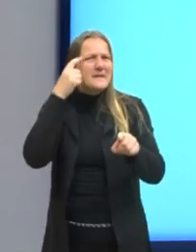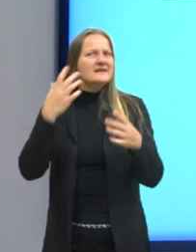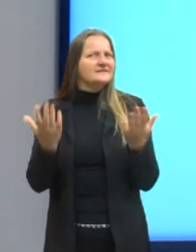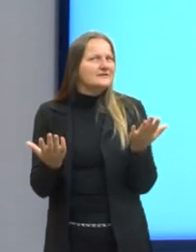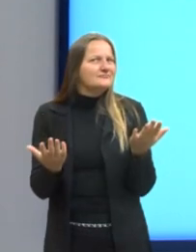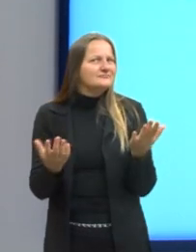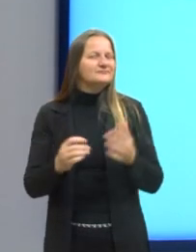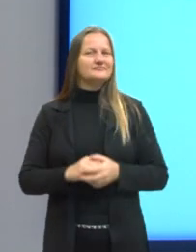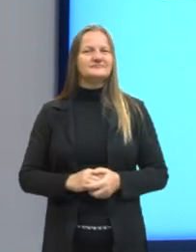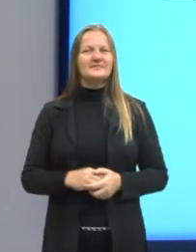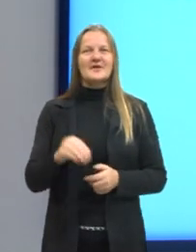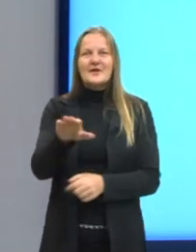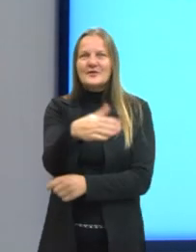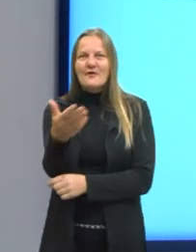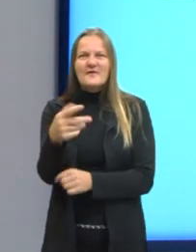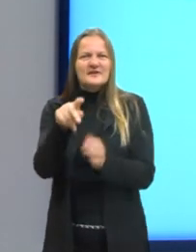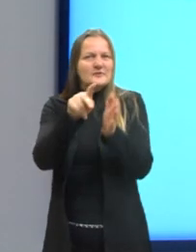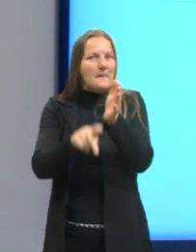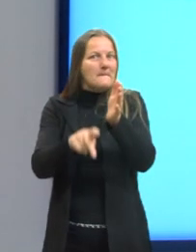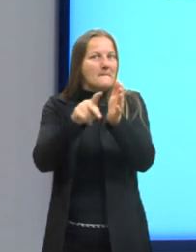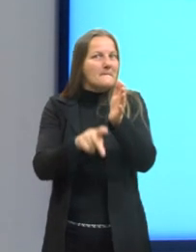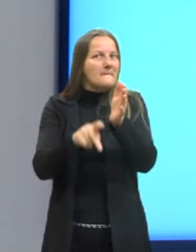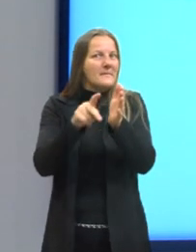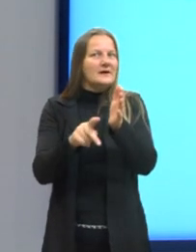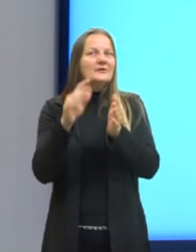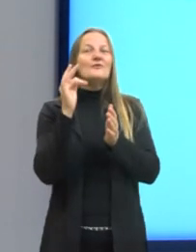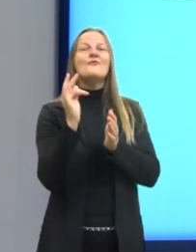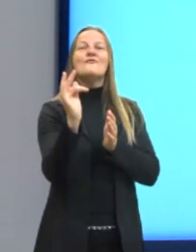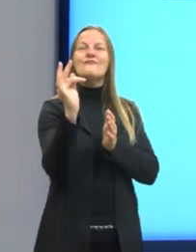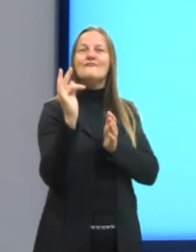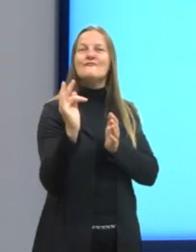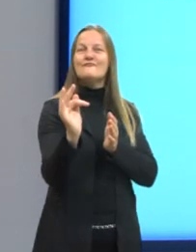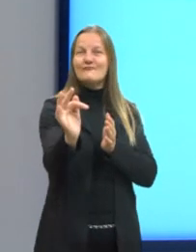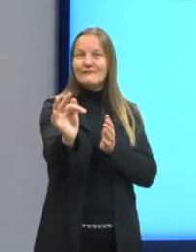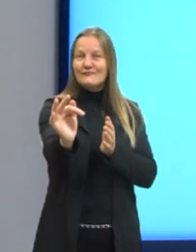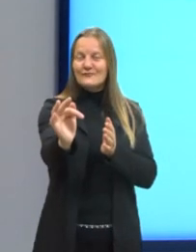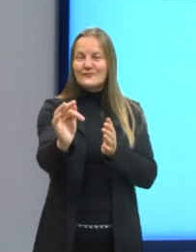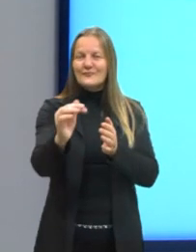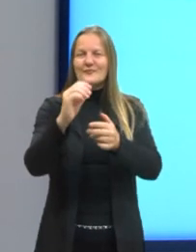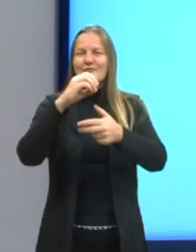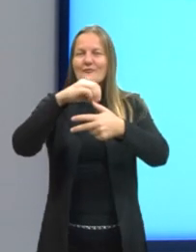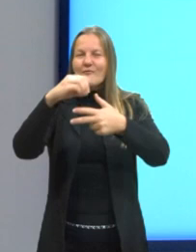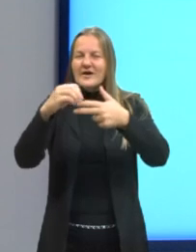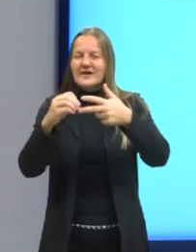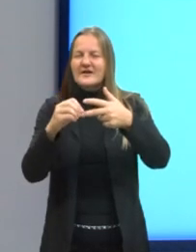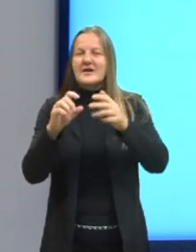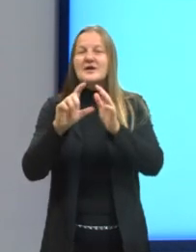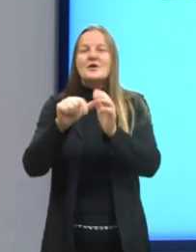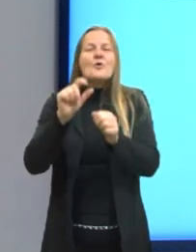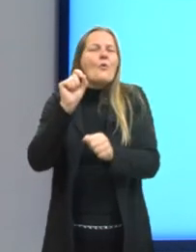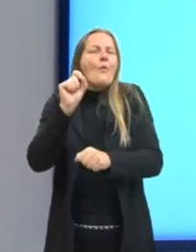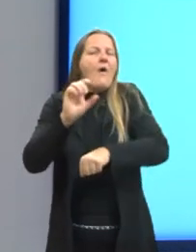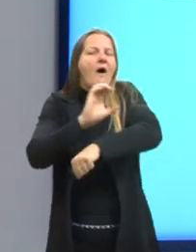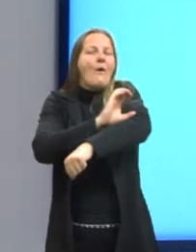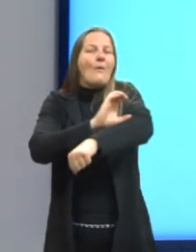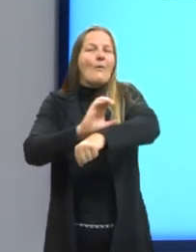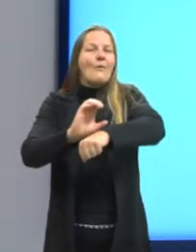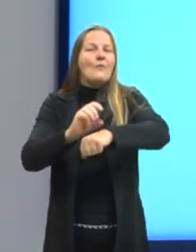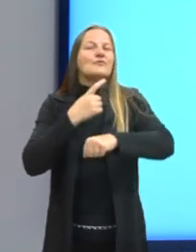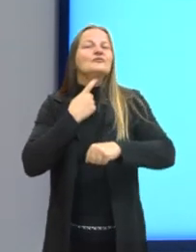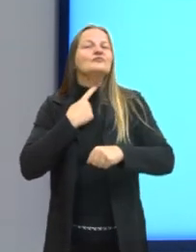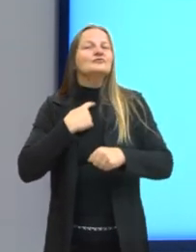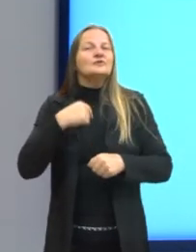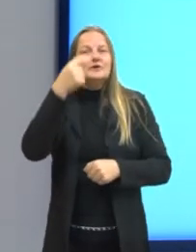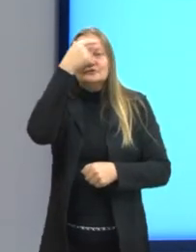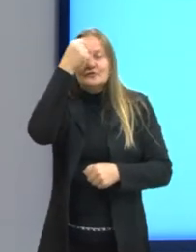cabeça talvez planos que que eu posso fazer depois o Enem que curso que eu vou fazer lá na